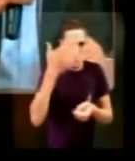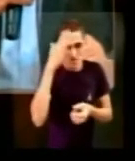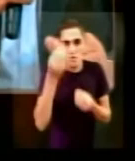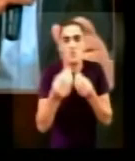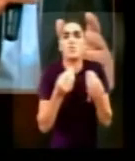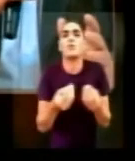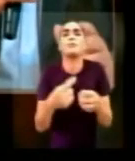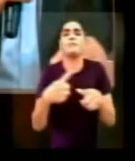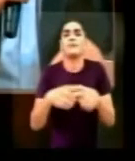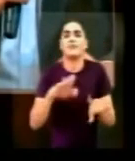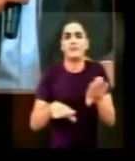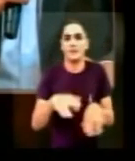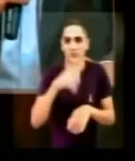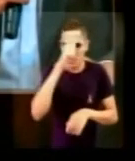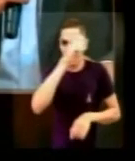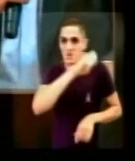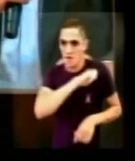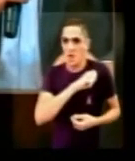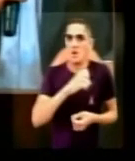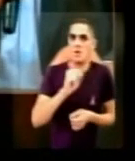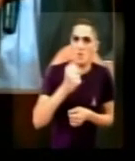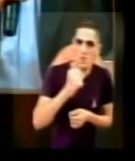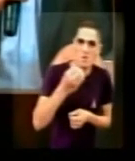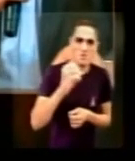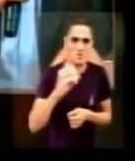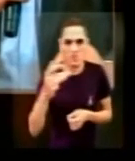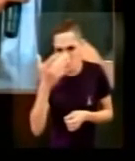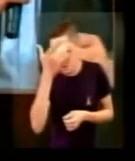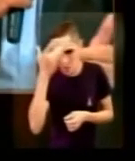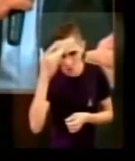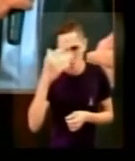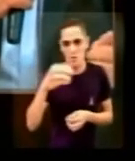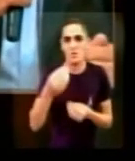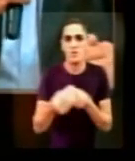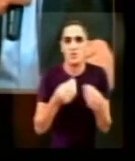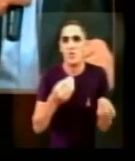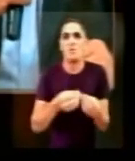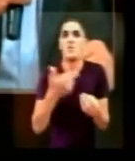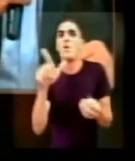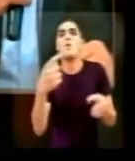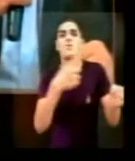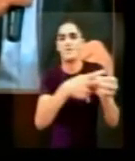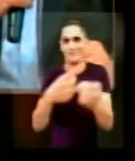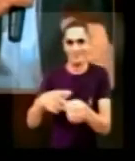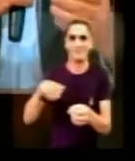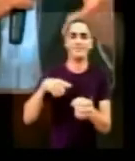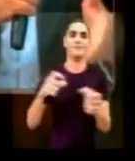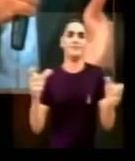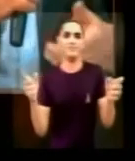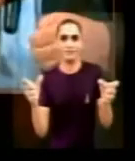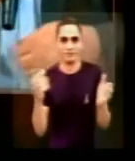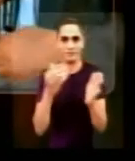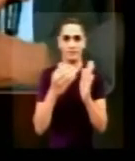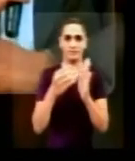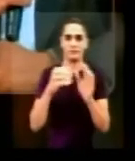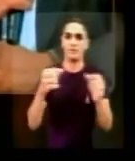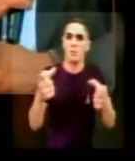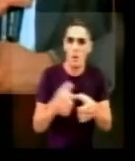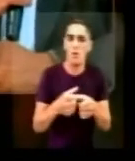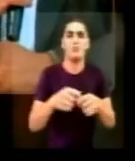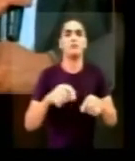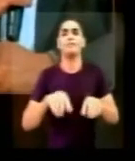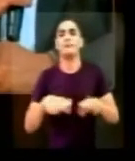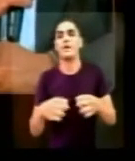400 casos, quase do mesmo tamanho. Ah, lá morre menos. Vai ver a notificação que tem lá, se é de